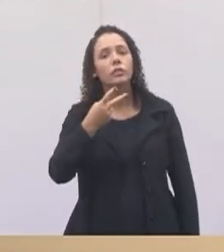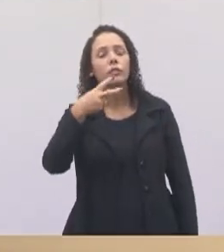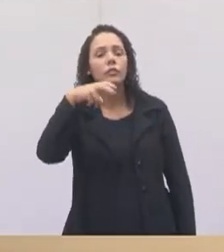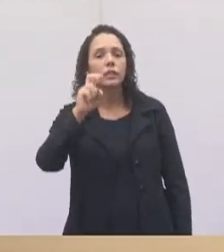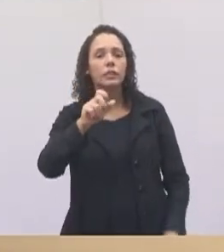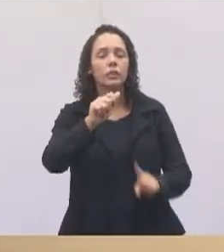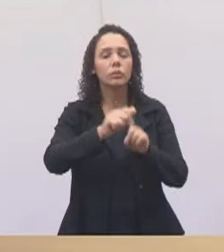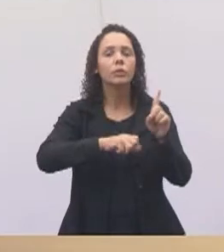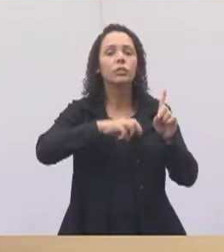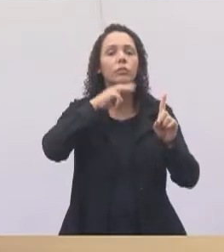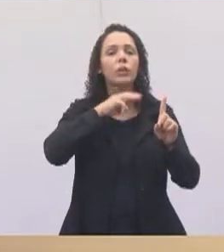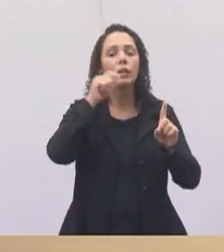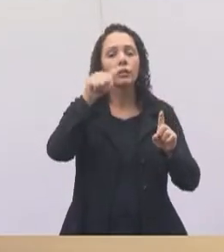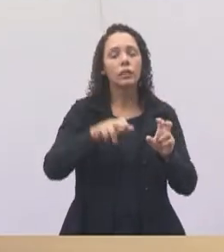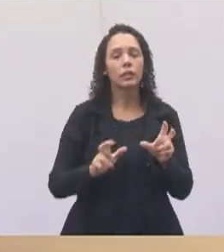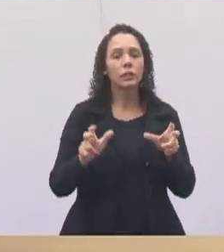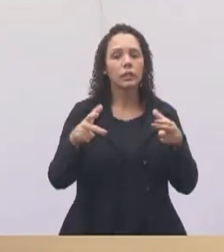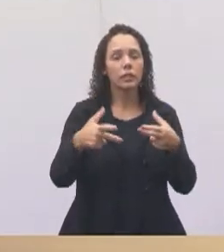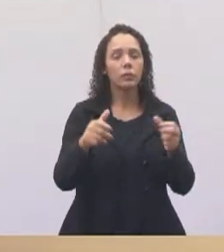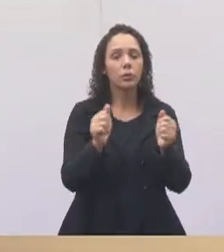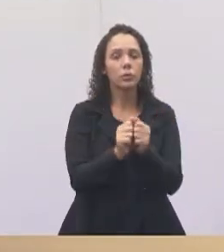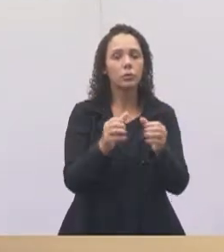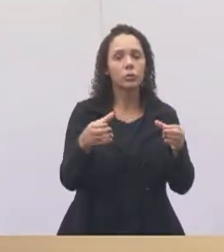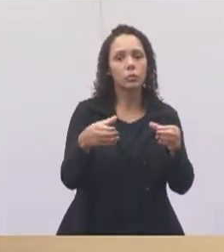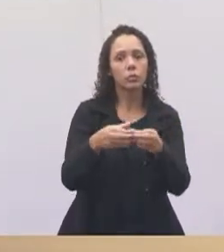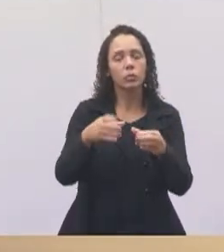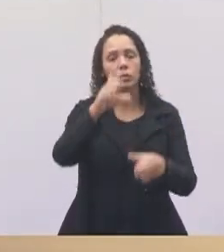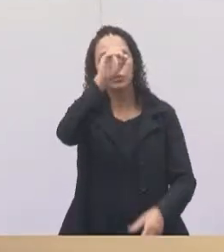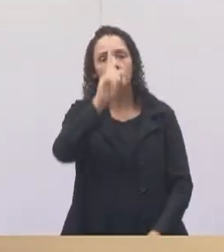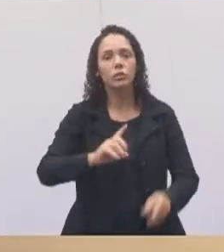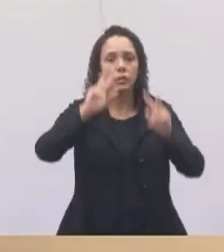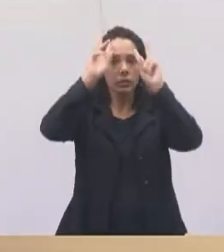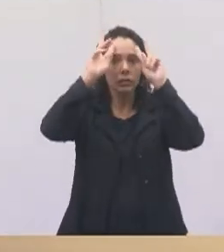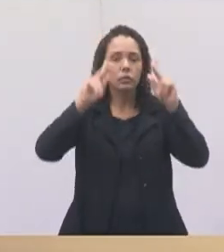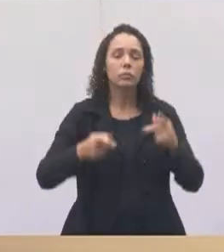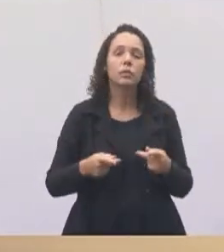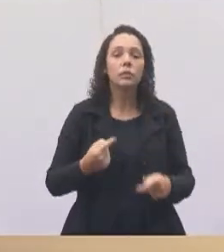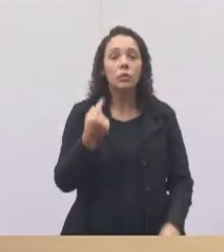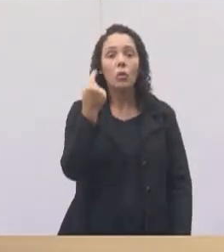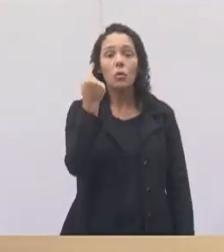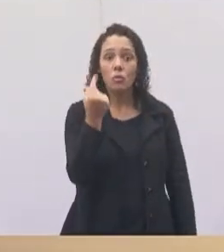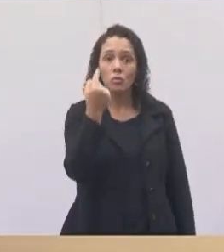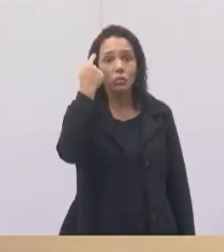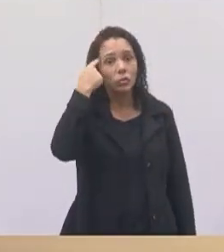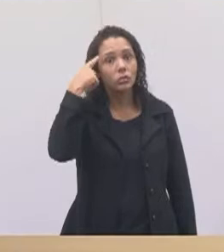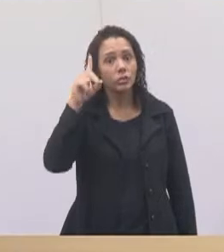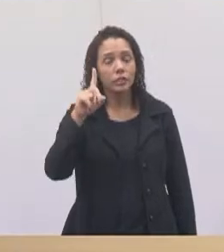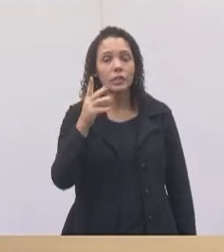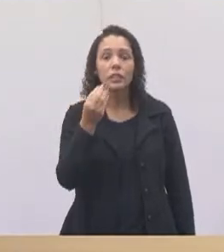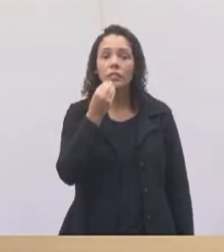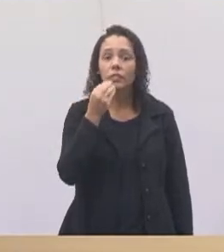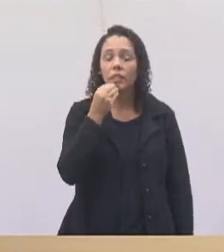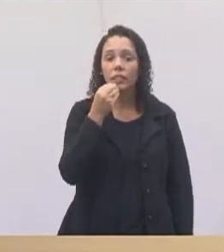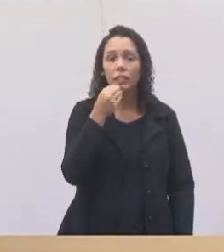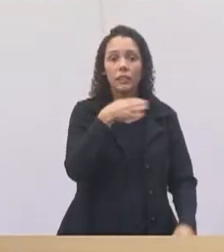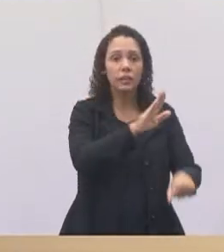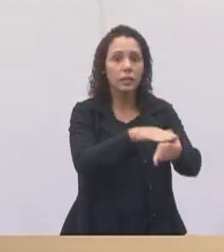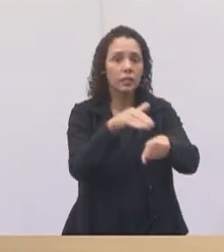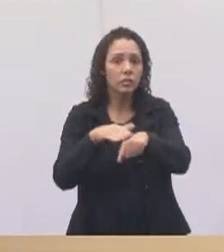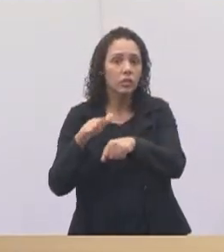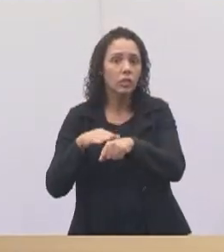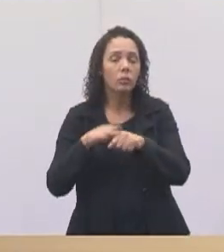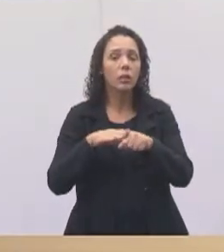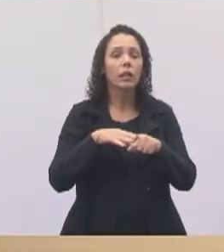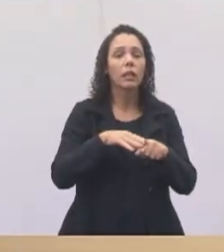aqui na Câmara Municipal, junto às comissões dos direitos humanos, um dia onde vai tentar reunir os religiosos dessa